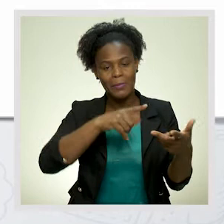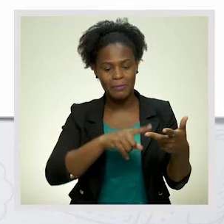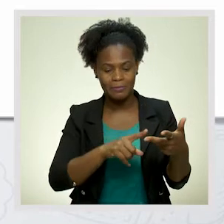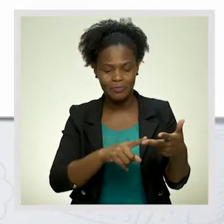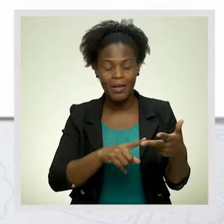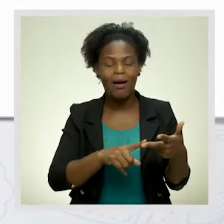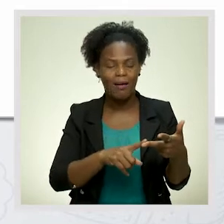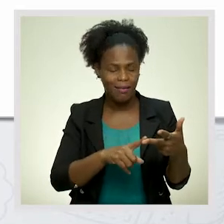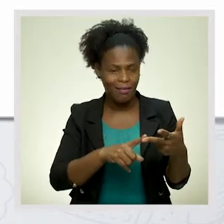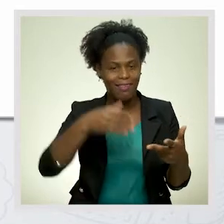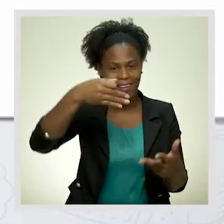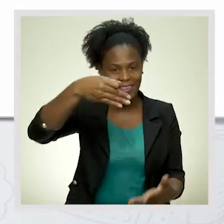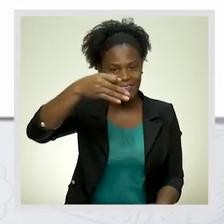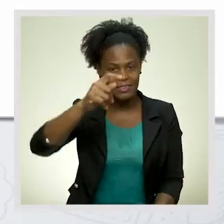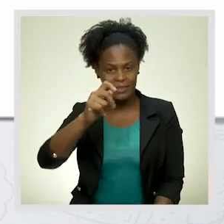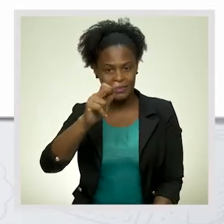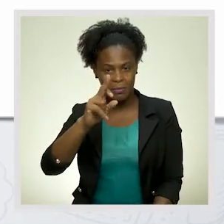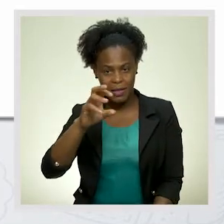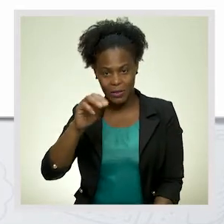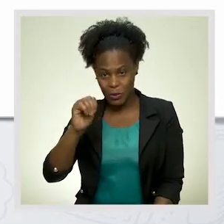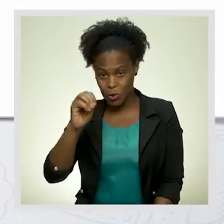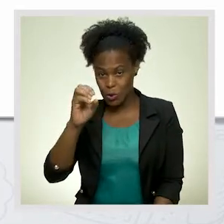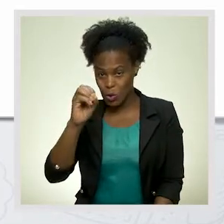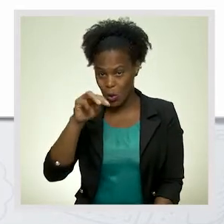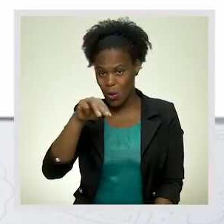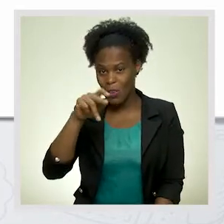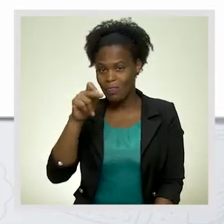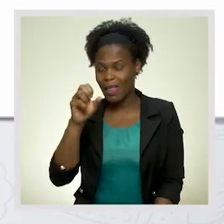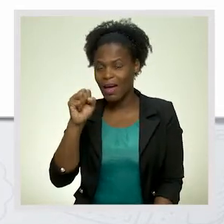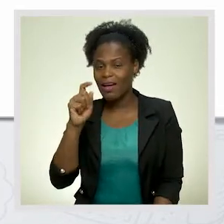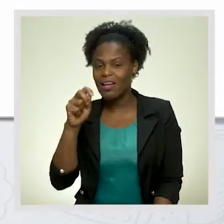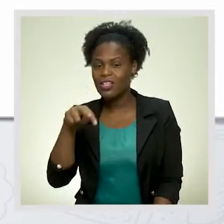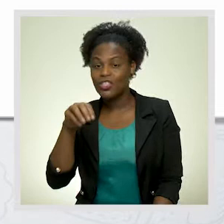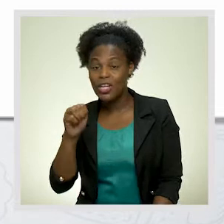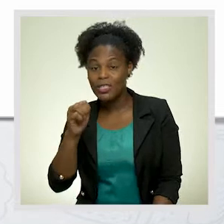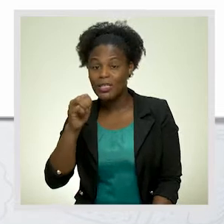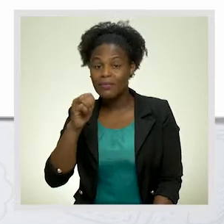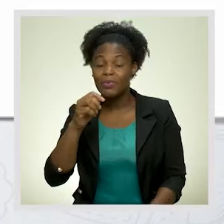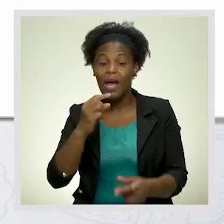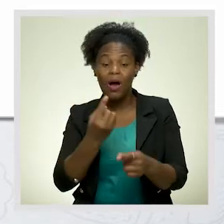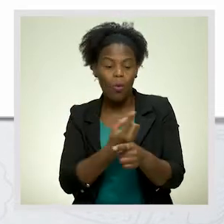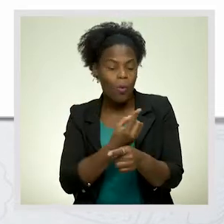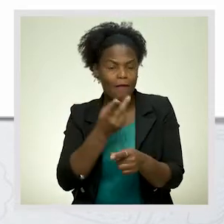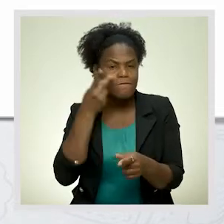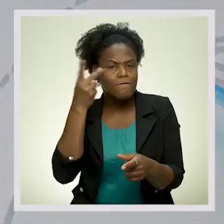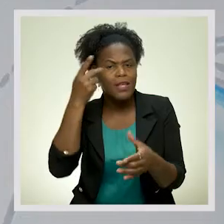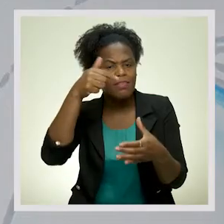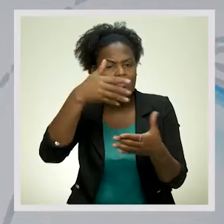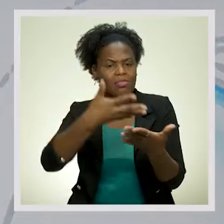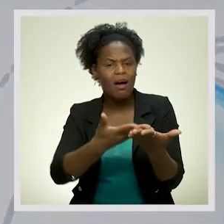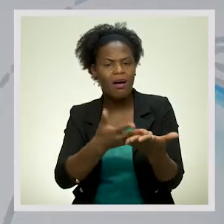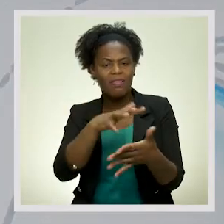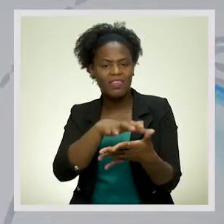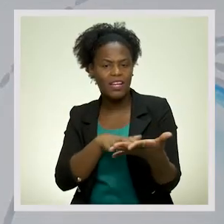Personagens. Personagens são os elementos que dão vida ao texto. Aqueles